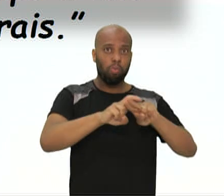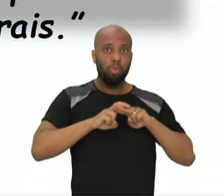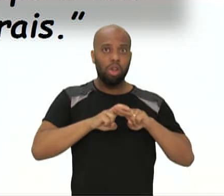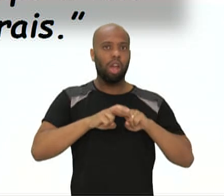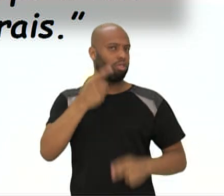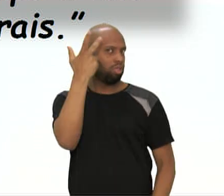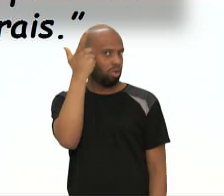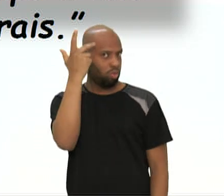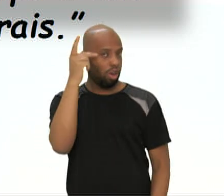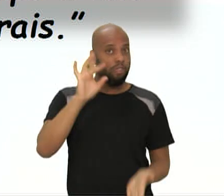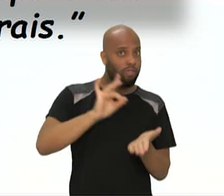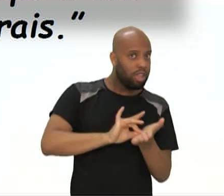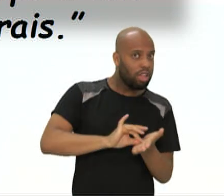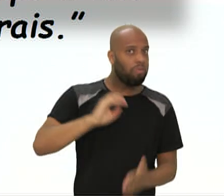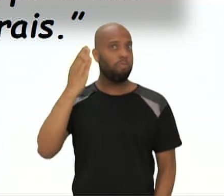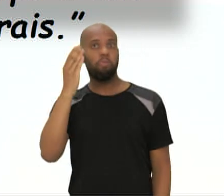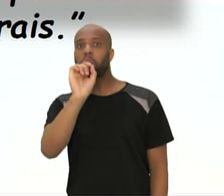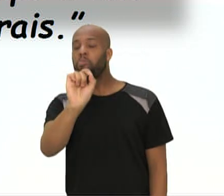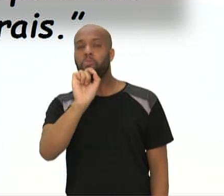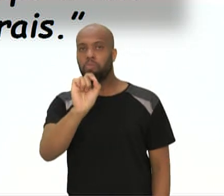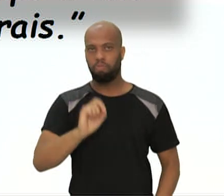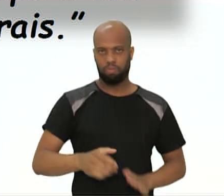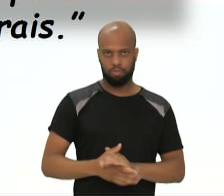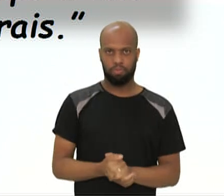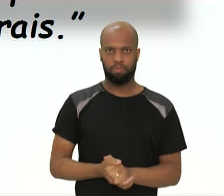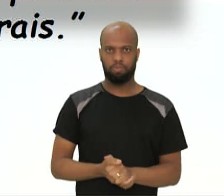falsa ou verdadeira? Vai lá!